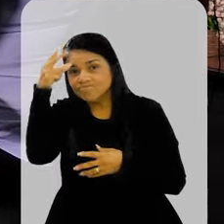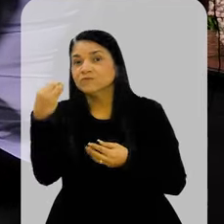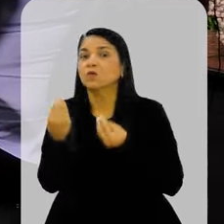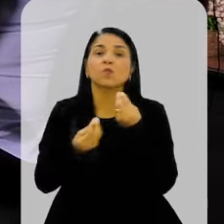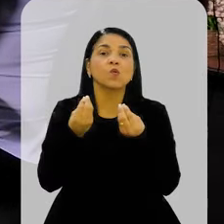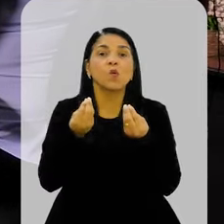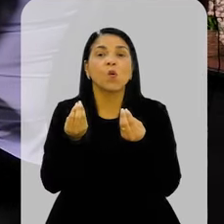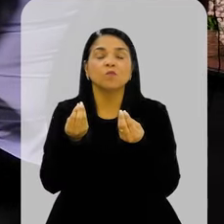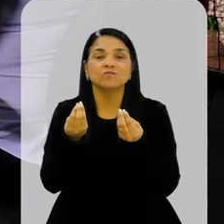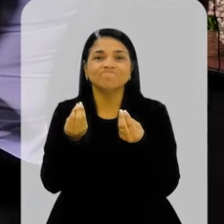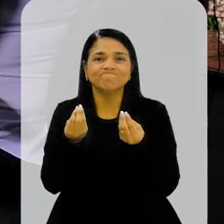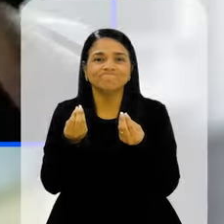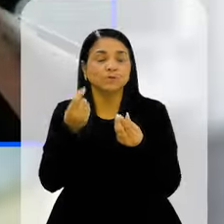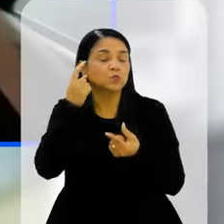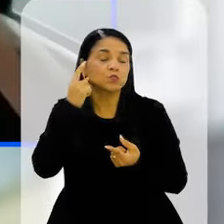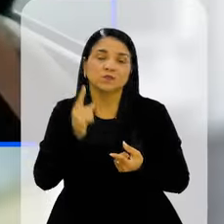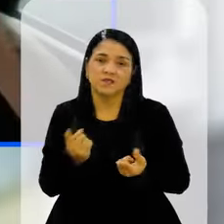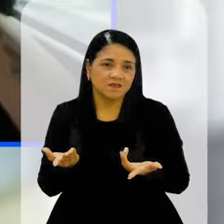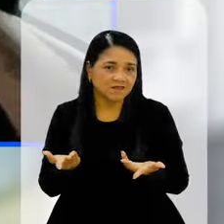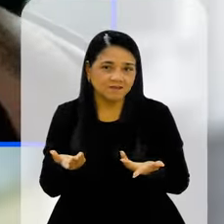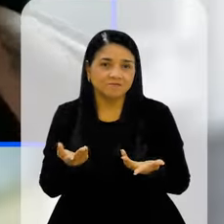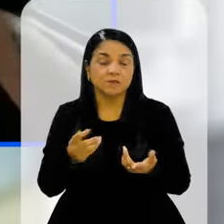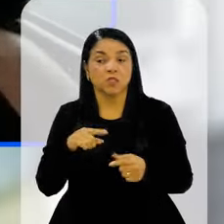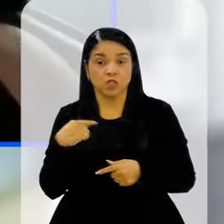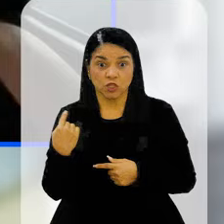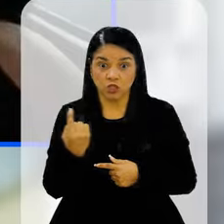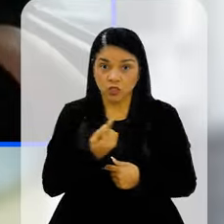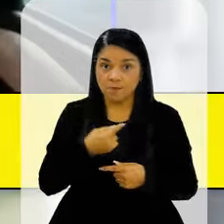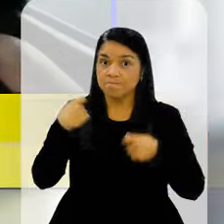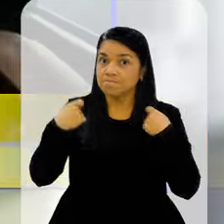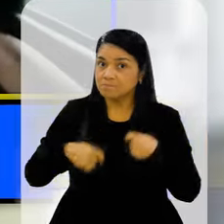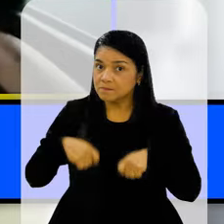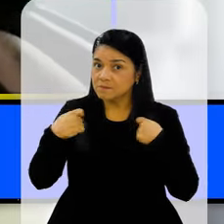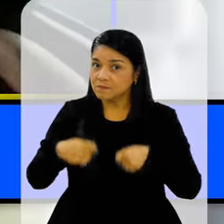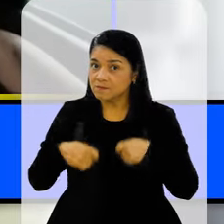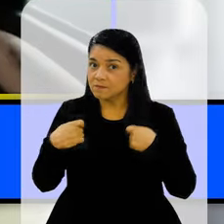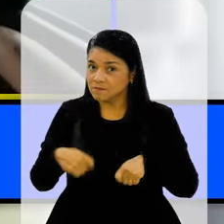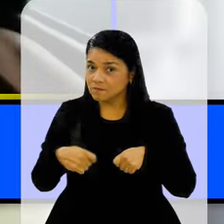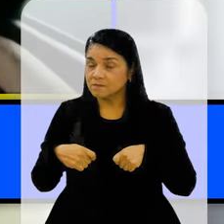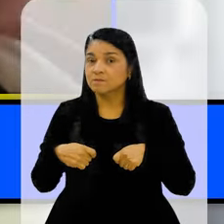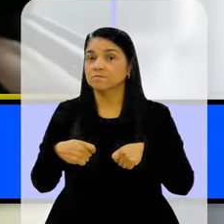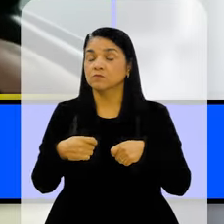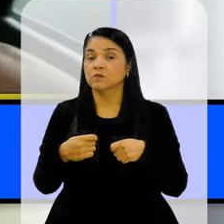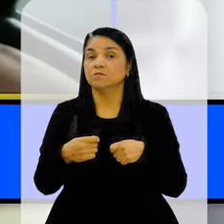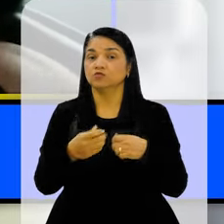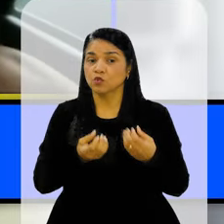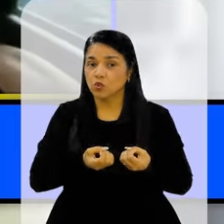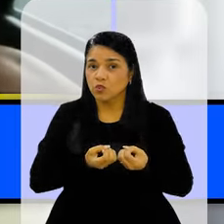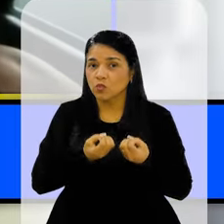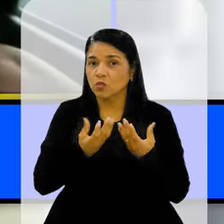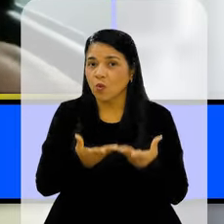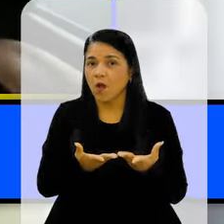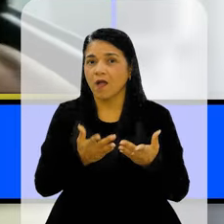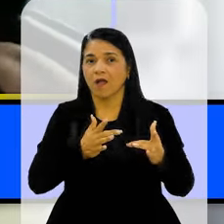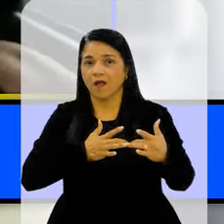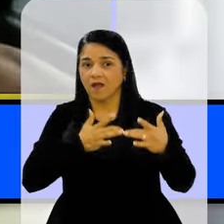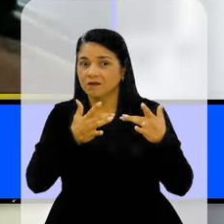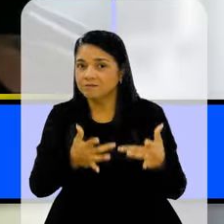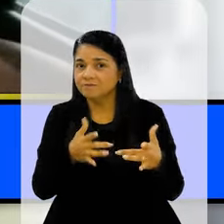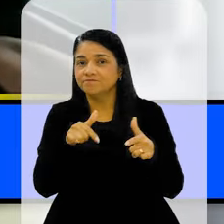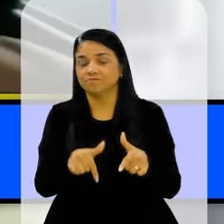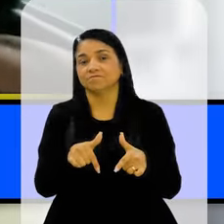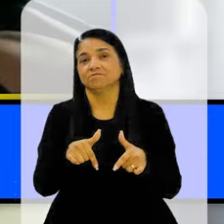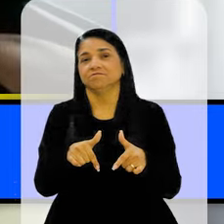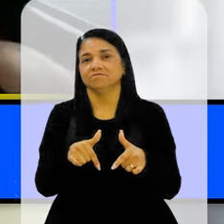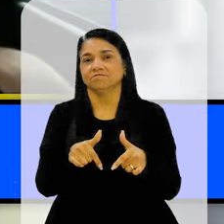Como que vai ser? Como é que a prefeitura vai lidar com essa calamidade? Eu não sei. Então, cabe a nós, que estamos fora disso, fazer essa doação,